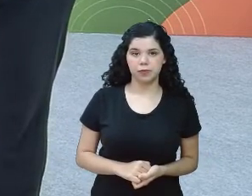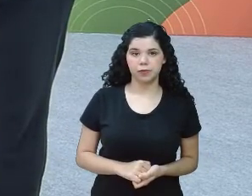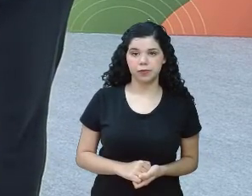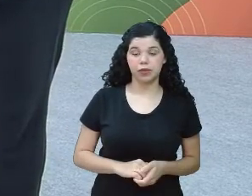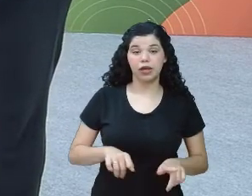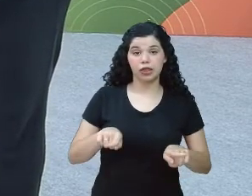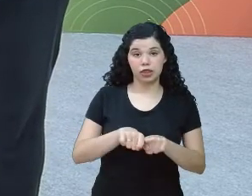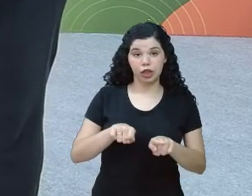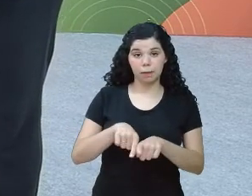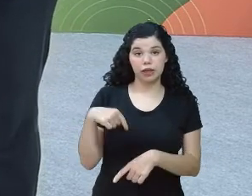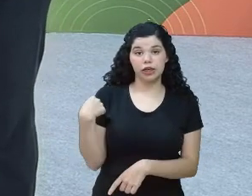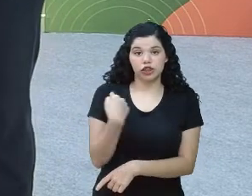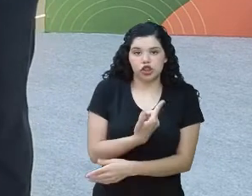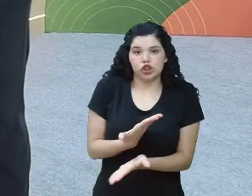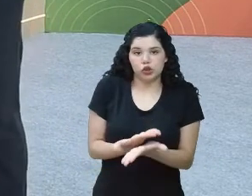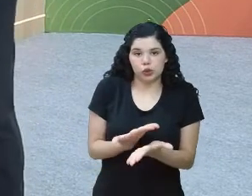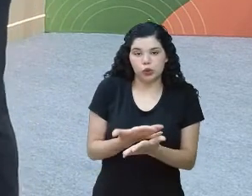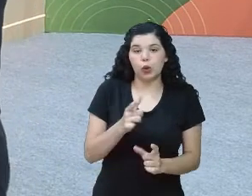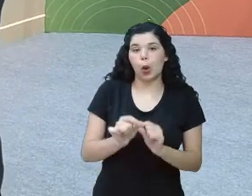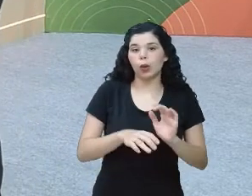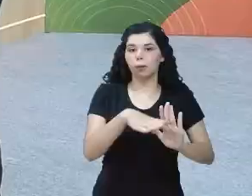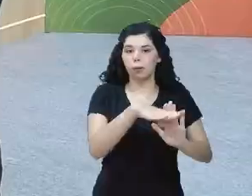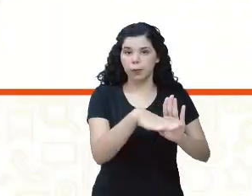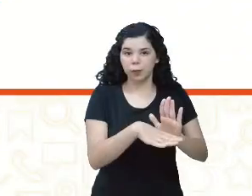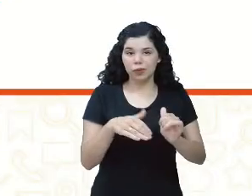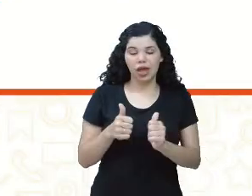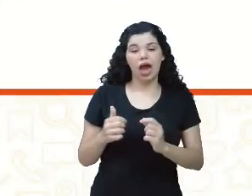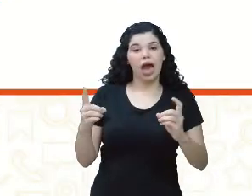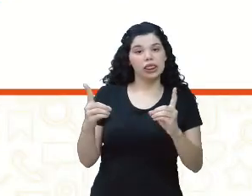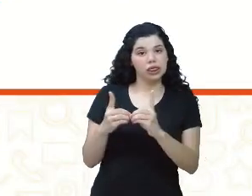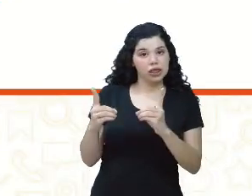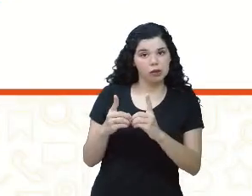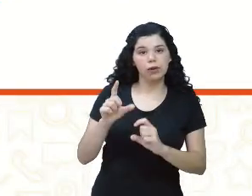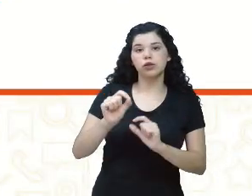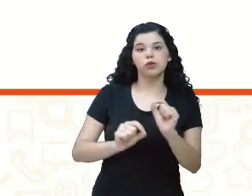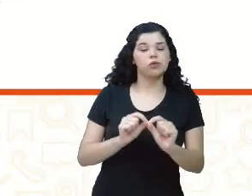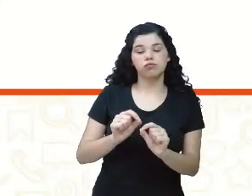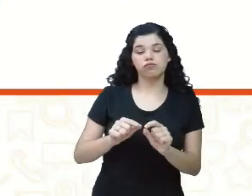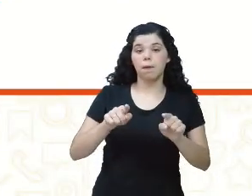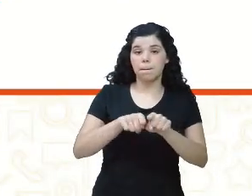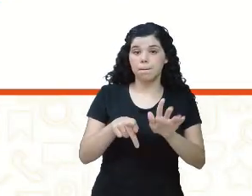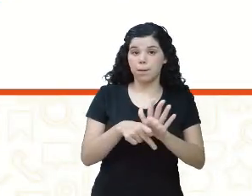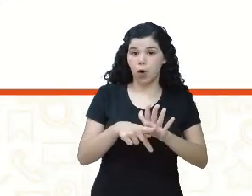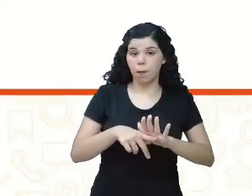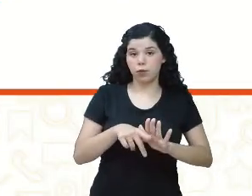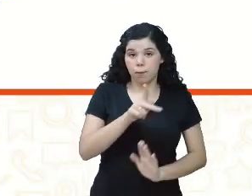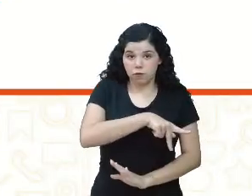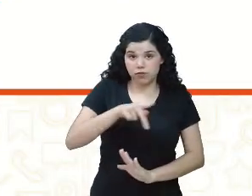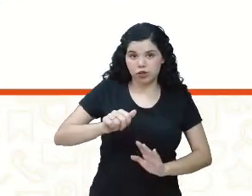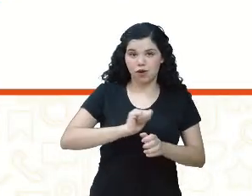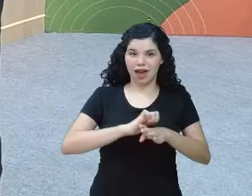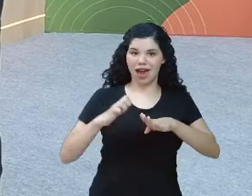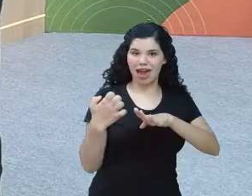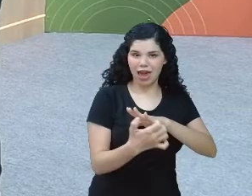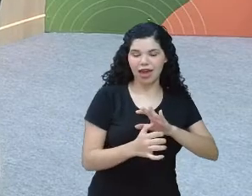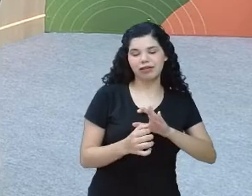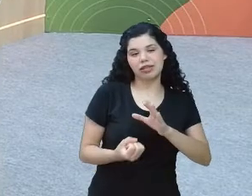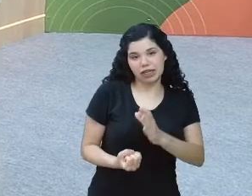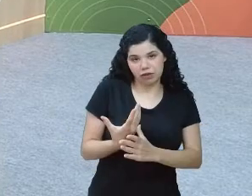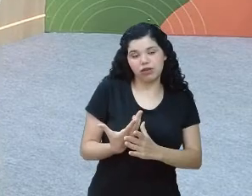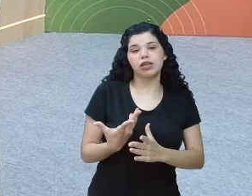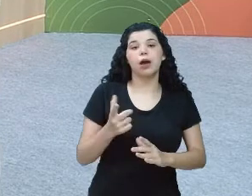Nós vimos o cronograma de atendimento, que é o cronograma que o professor do AEE faz. Então, ele identifica